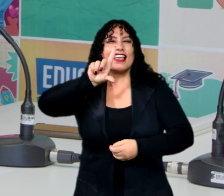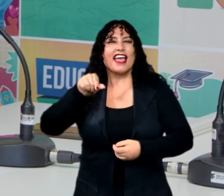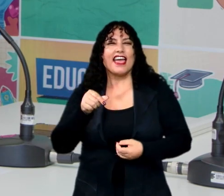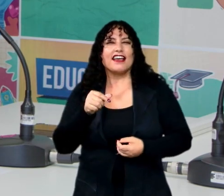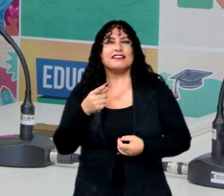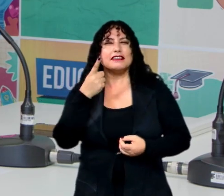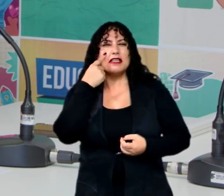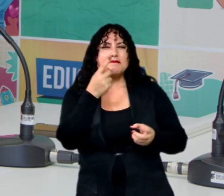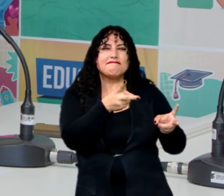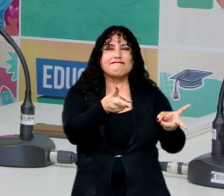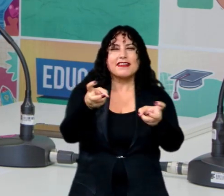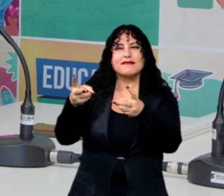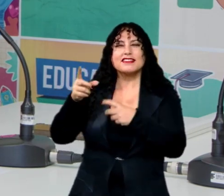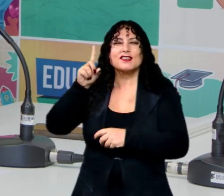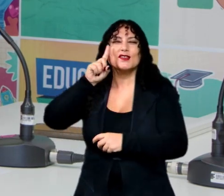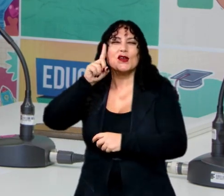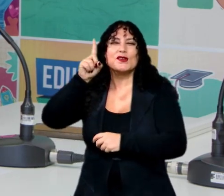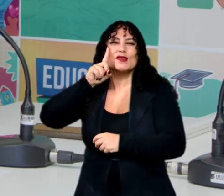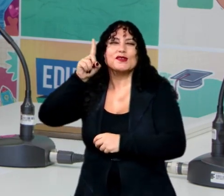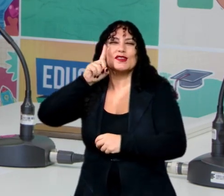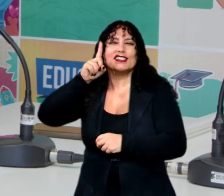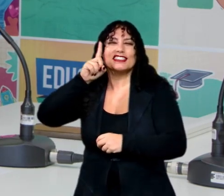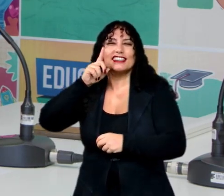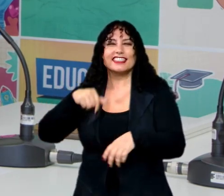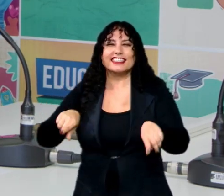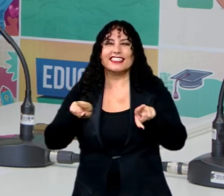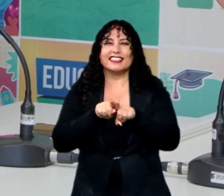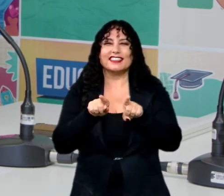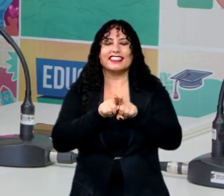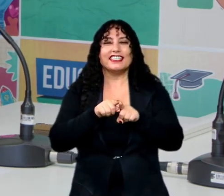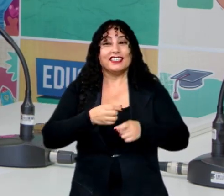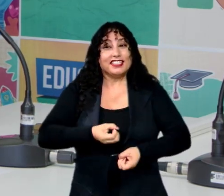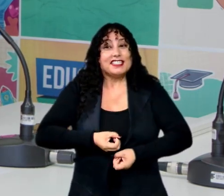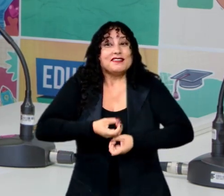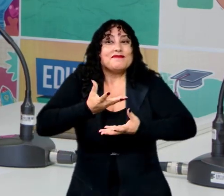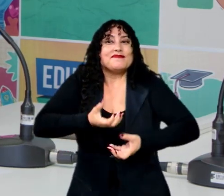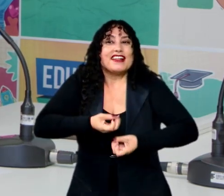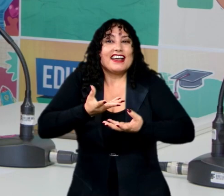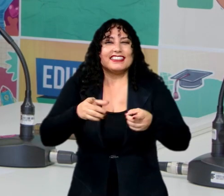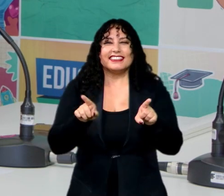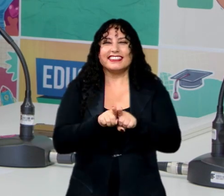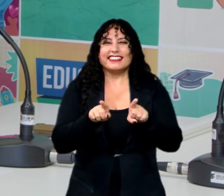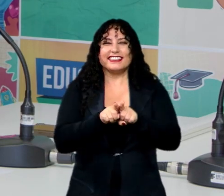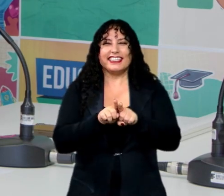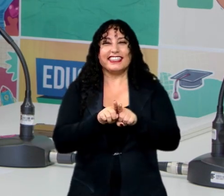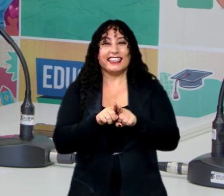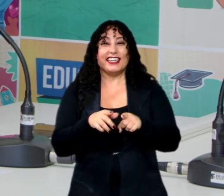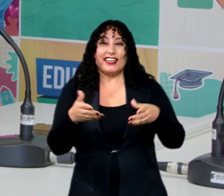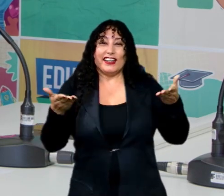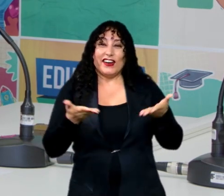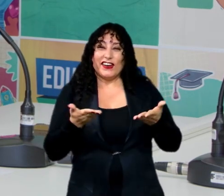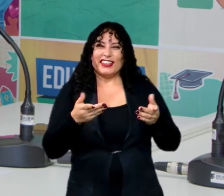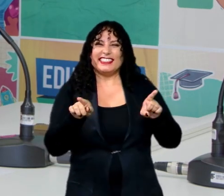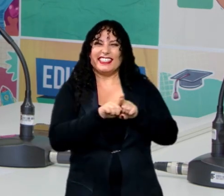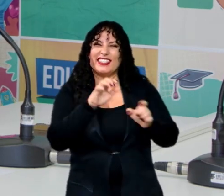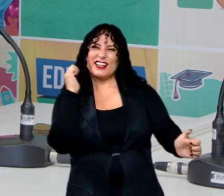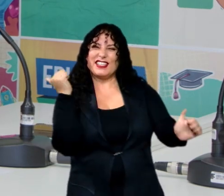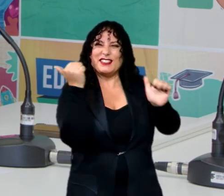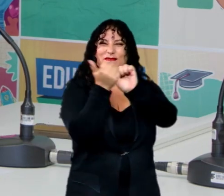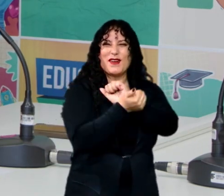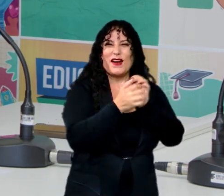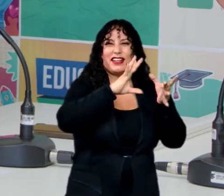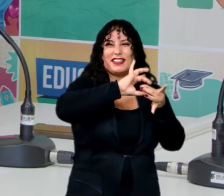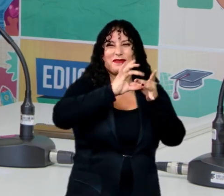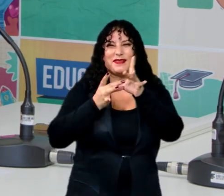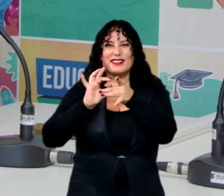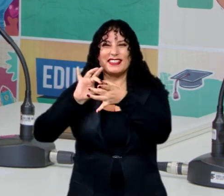vocês veem no dia a dia, vocês se expressam também, e agora inclusive é o esporte olímpico. Nós temos o